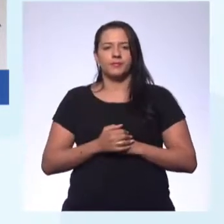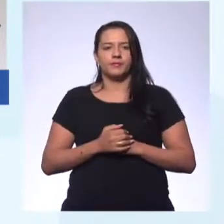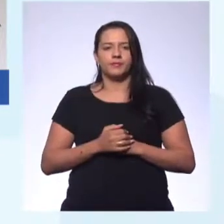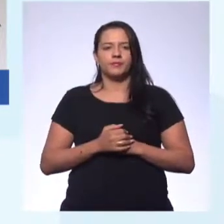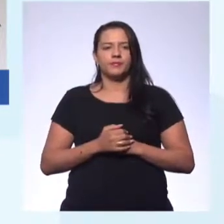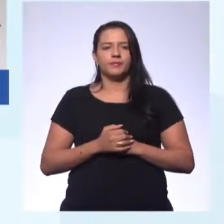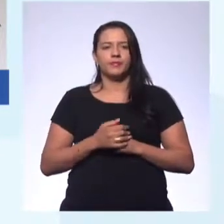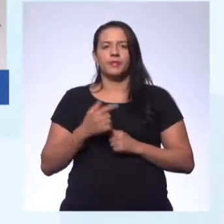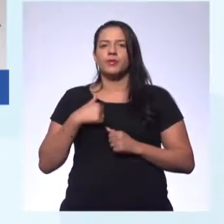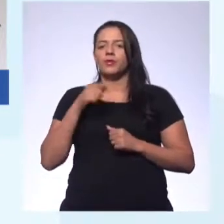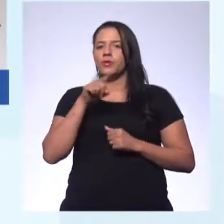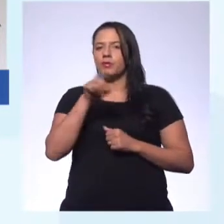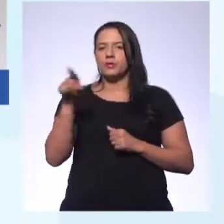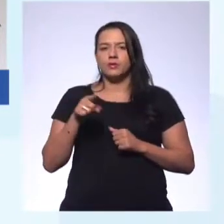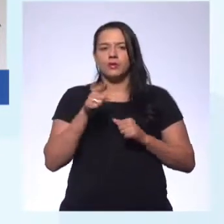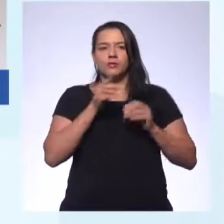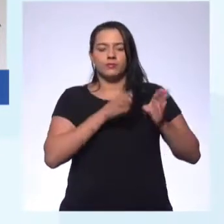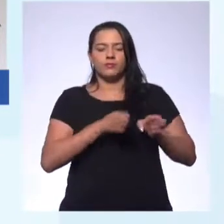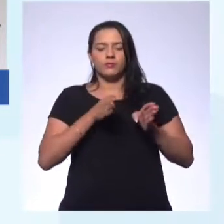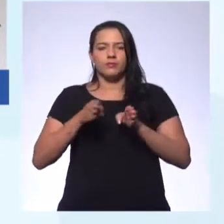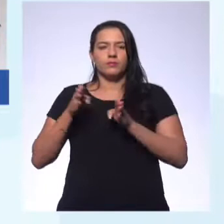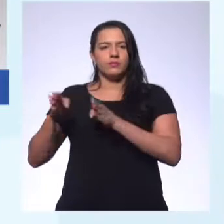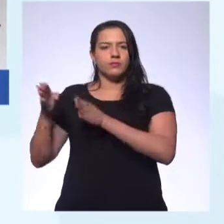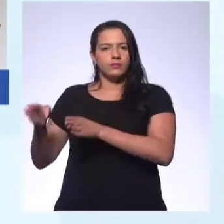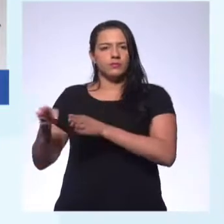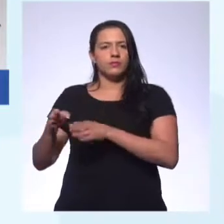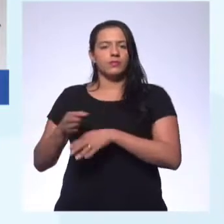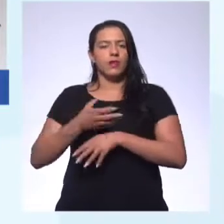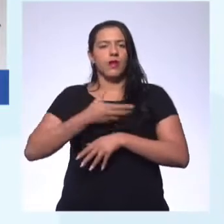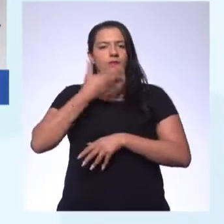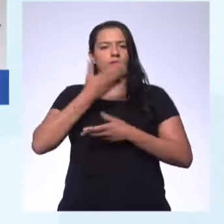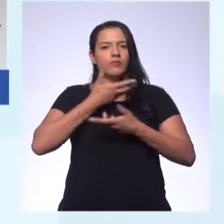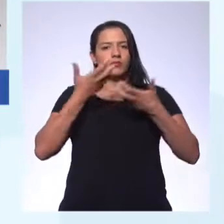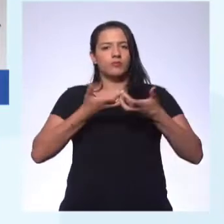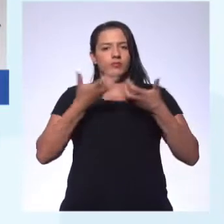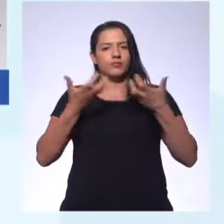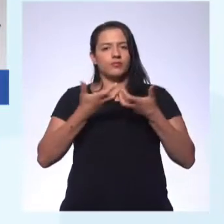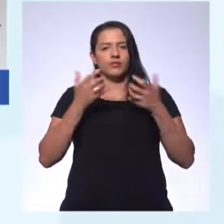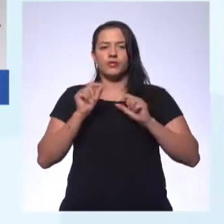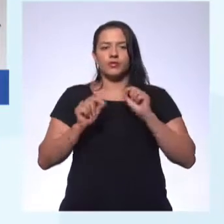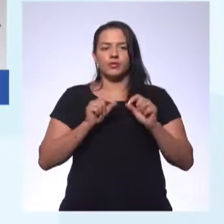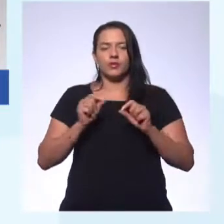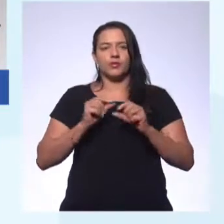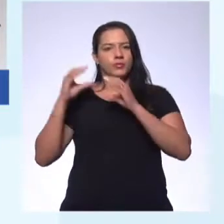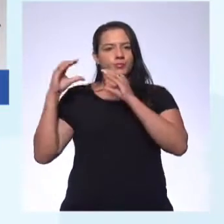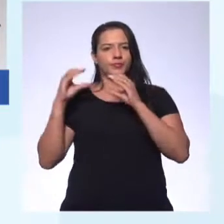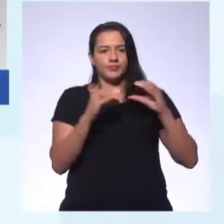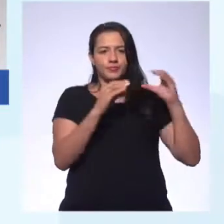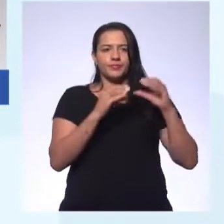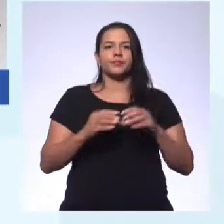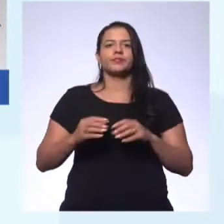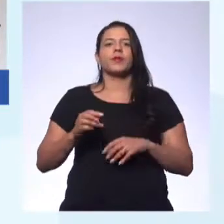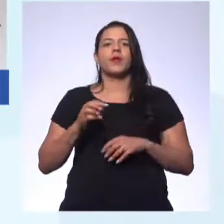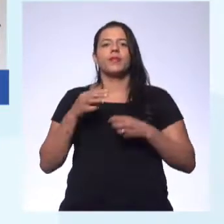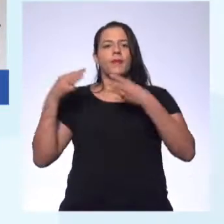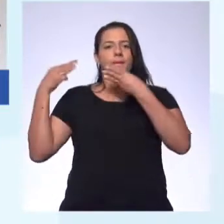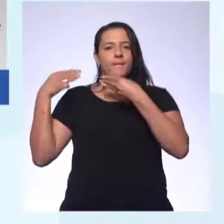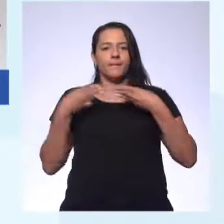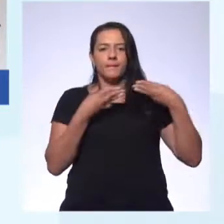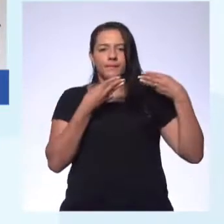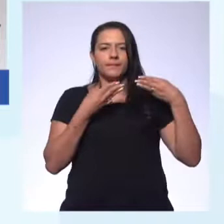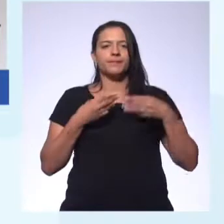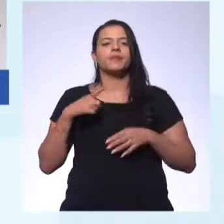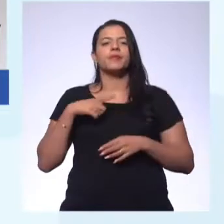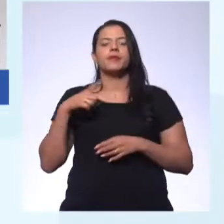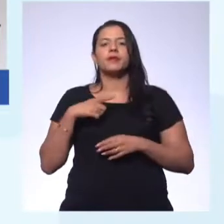que vocês agrupariam, né, os vegetais acima? Então, a gente tem ali a foto de uma melancia, de um melão e